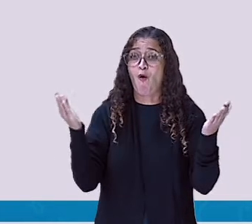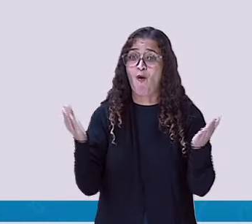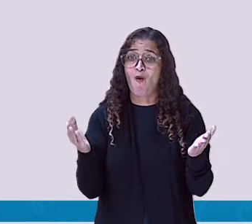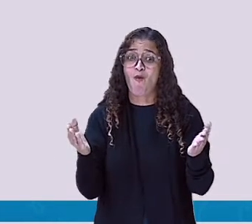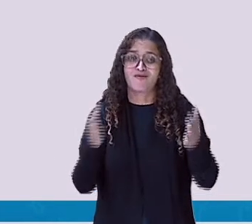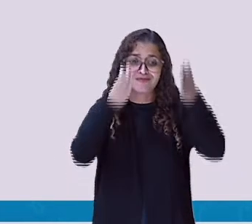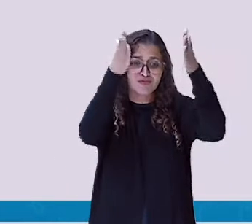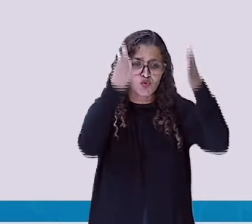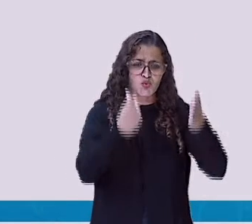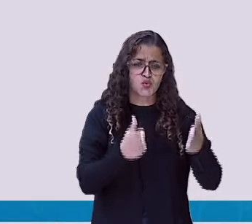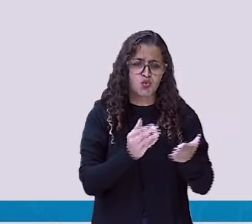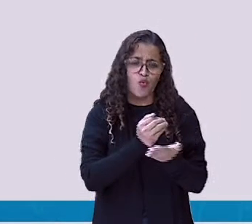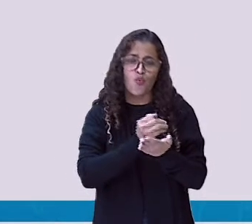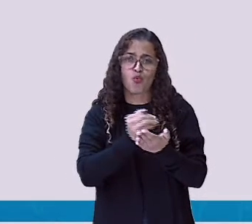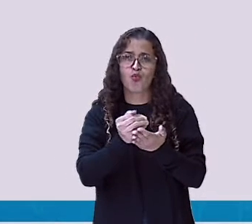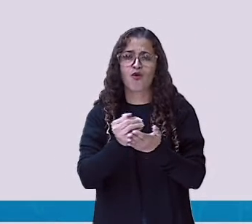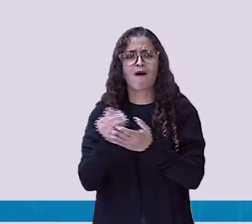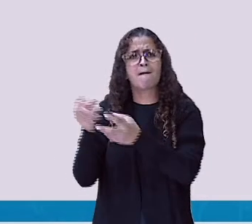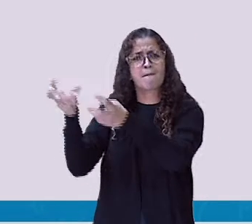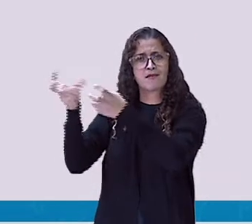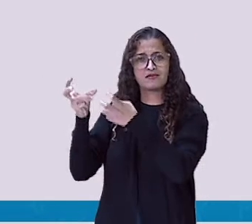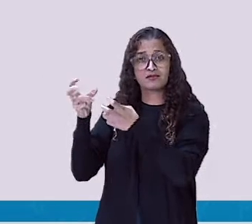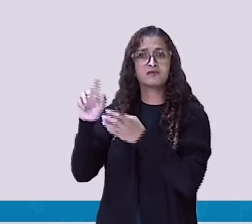ver como que foi colocado.